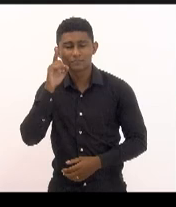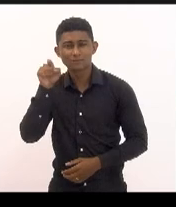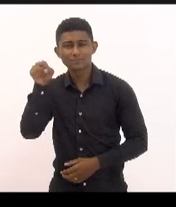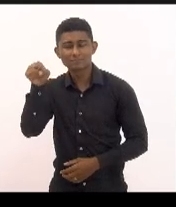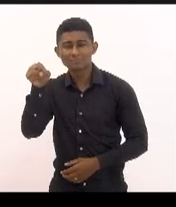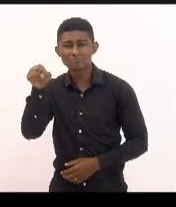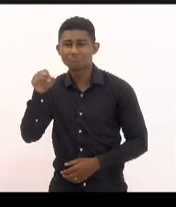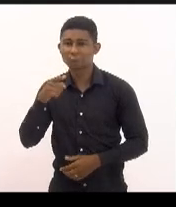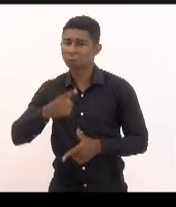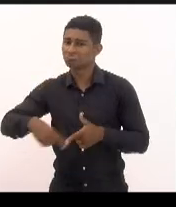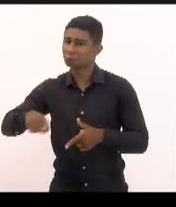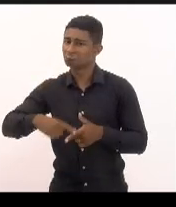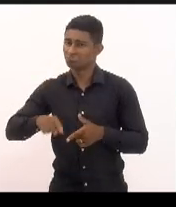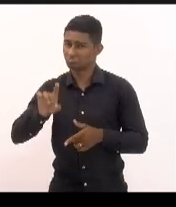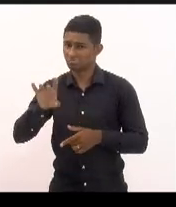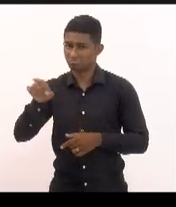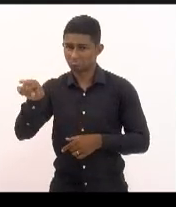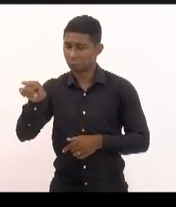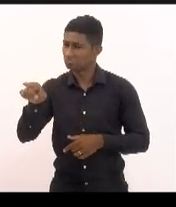som.